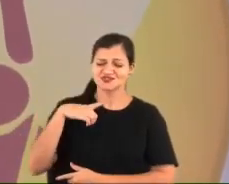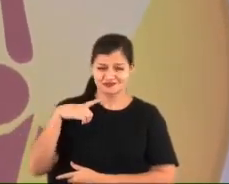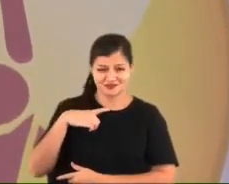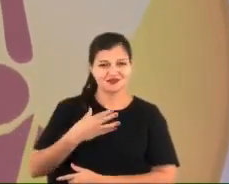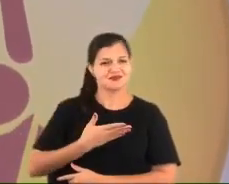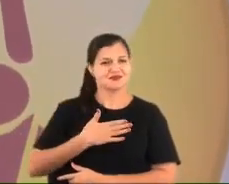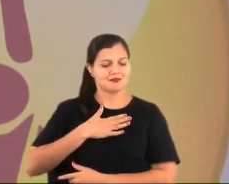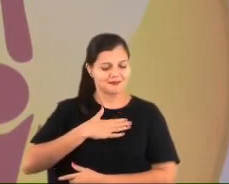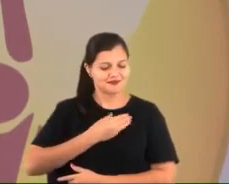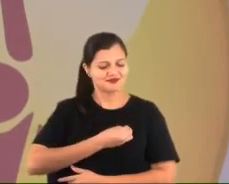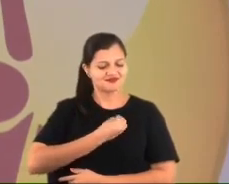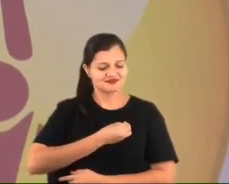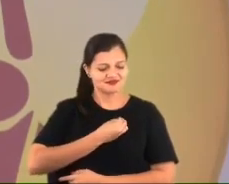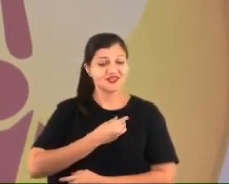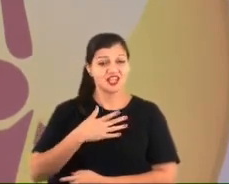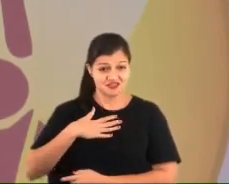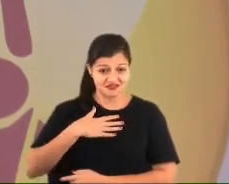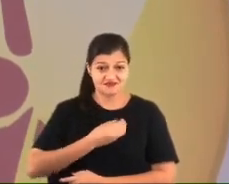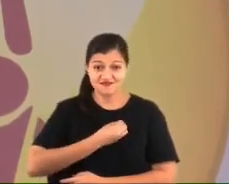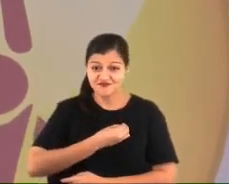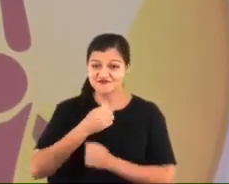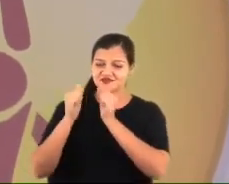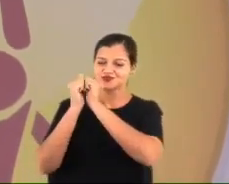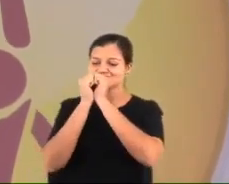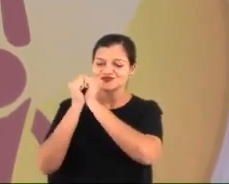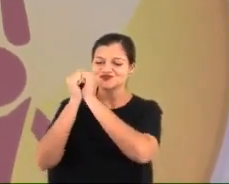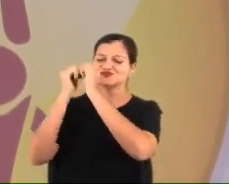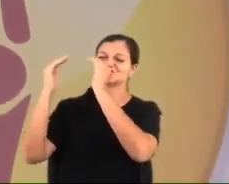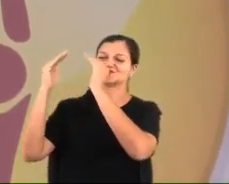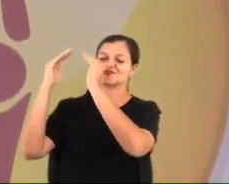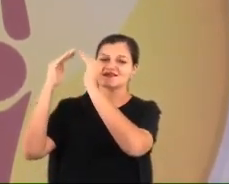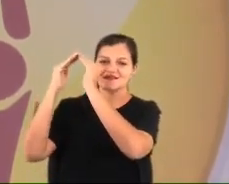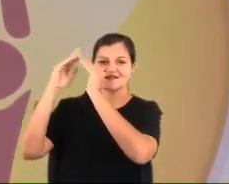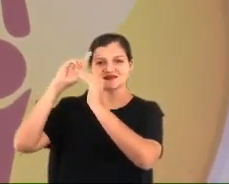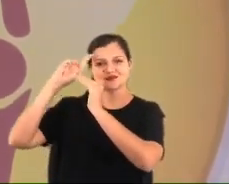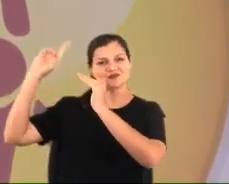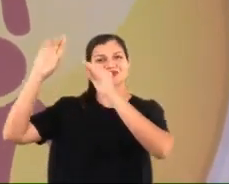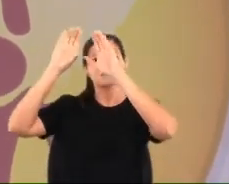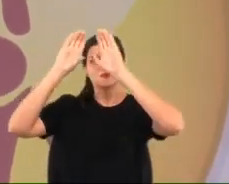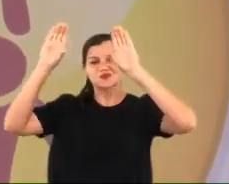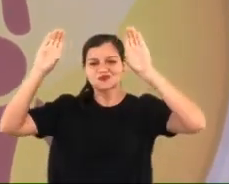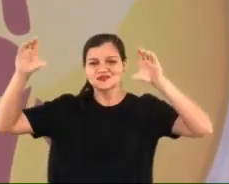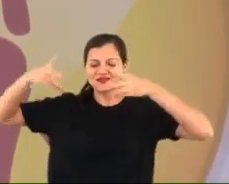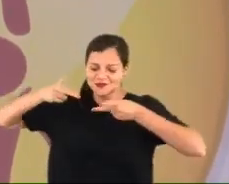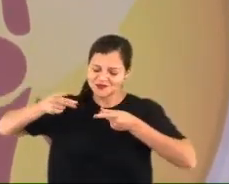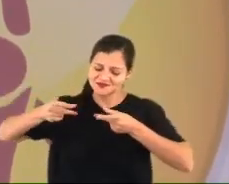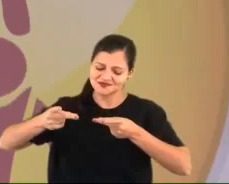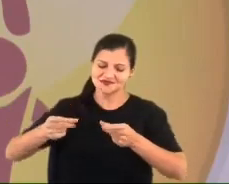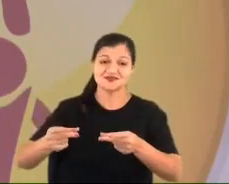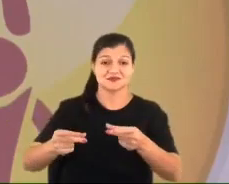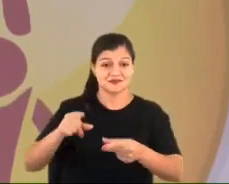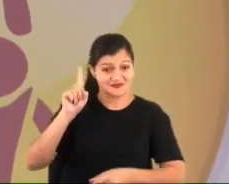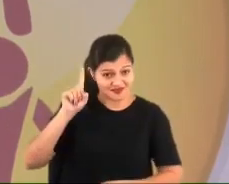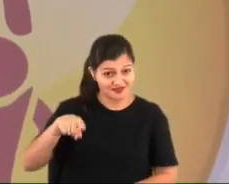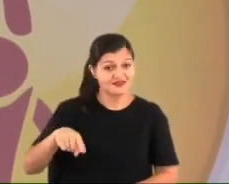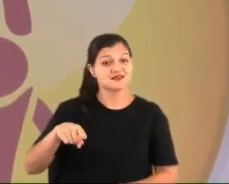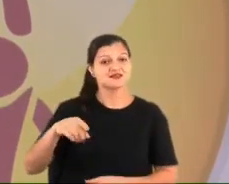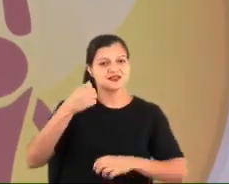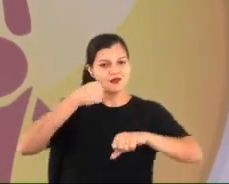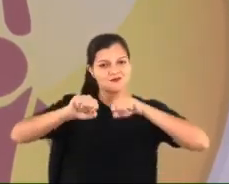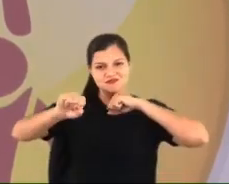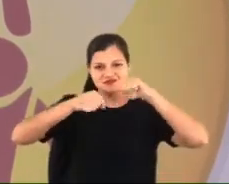vida, e habitarei na casa do Senhor para todo o sempre. Esse é o